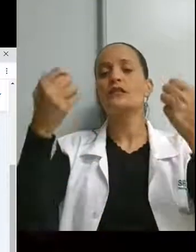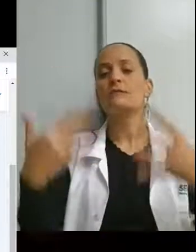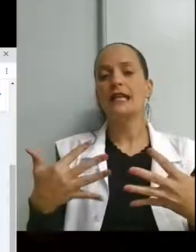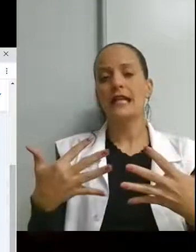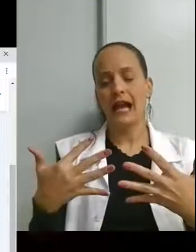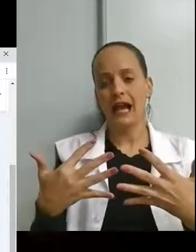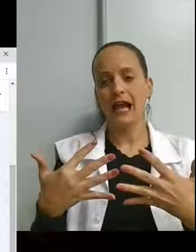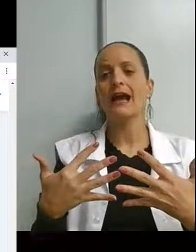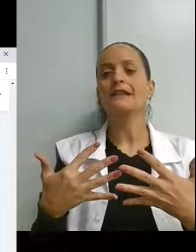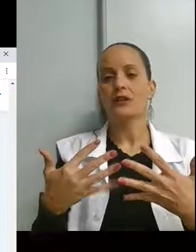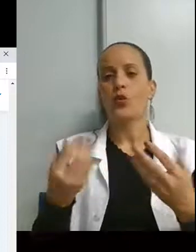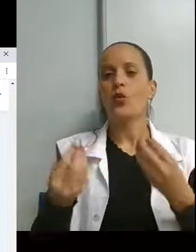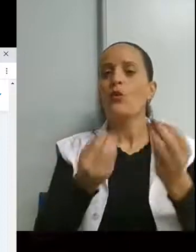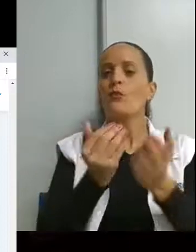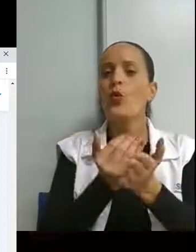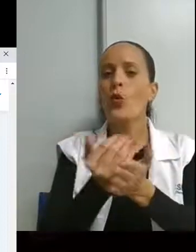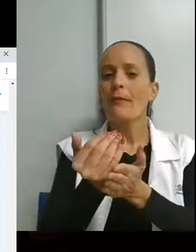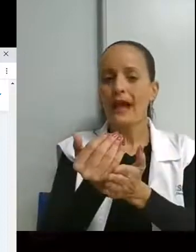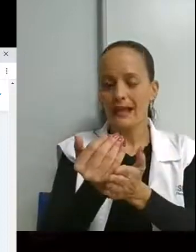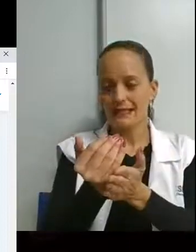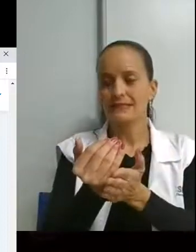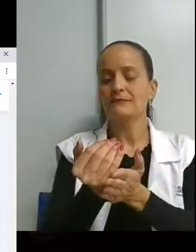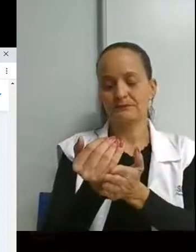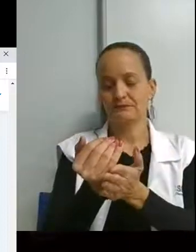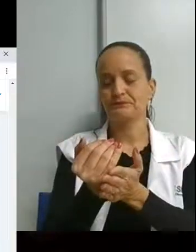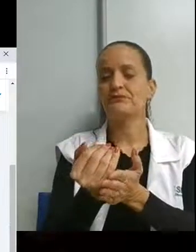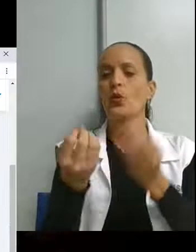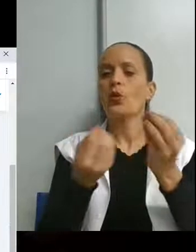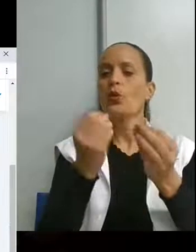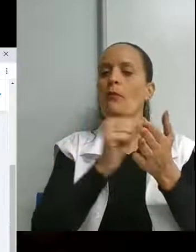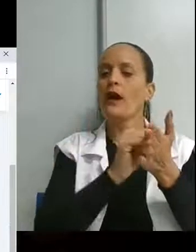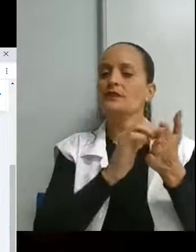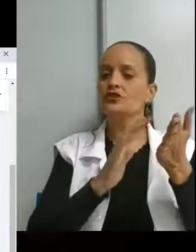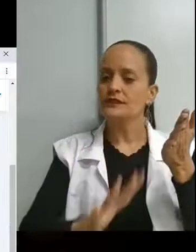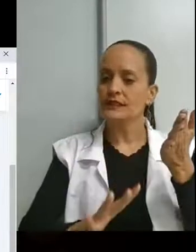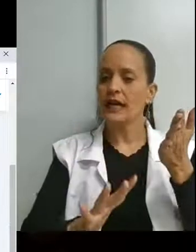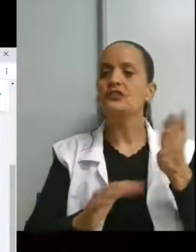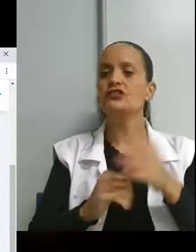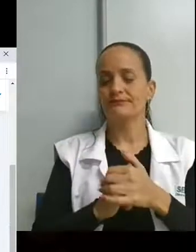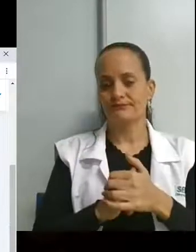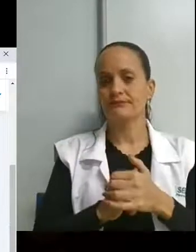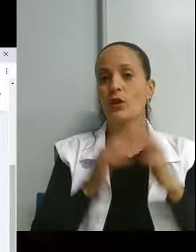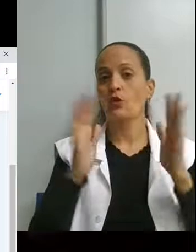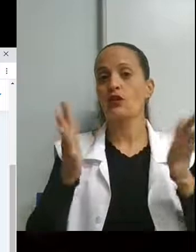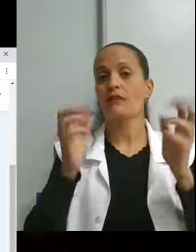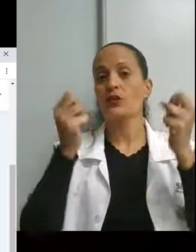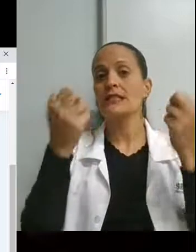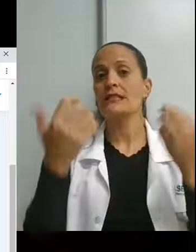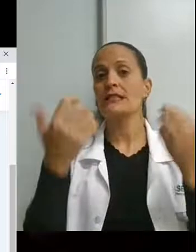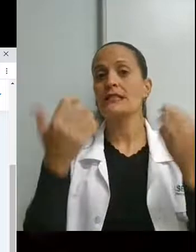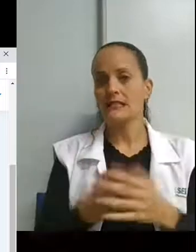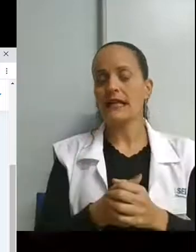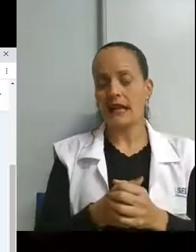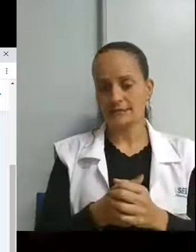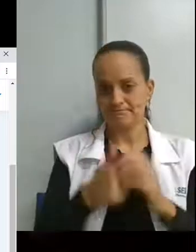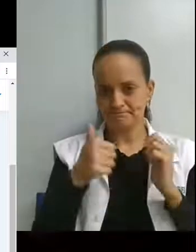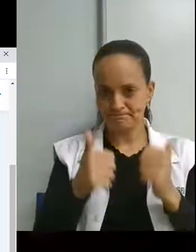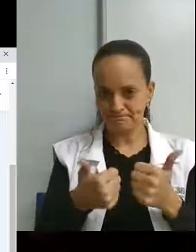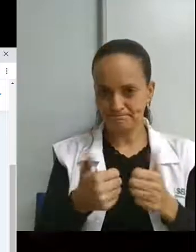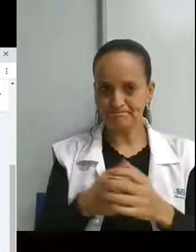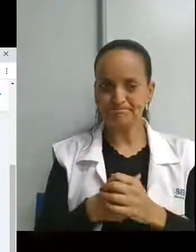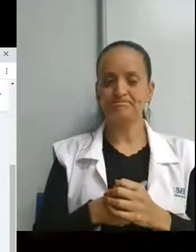estou fazendo aqui, ó, em fundamentos de eletricidade, eu já vou começar fazendo aqui em sistemas de medida. Tudo